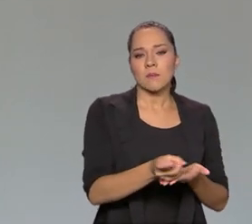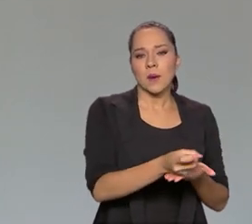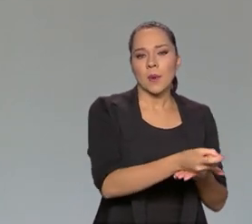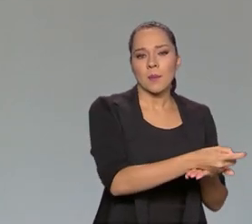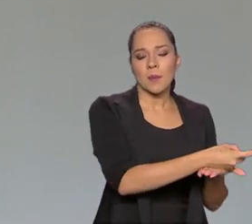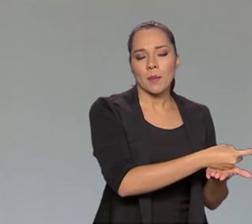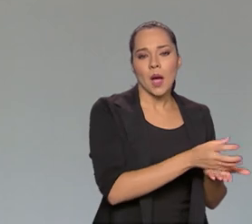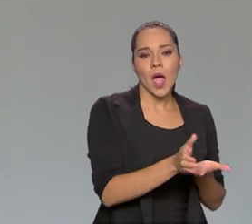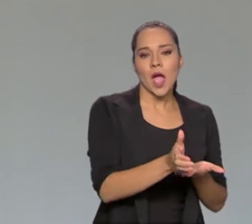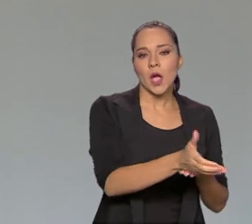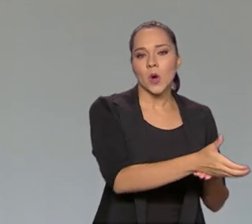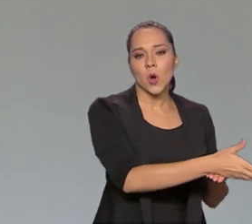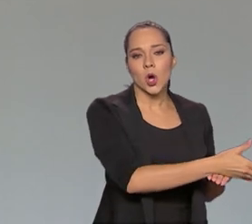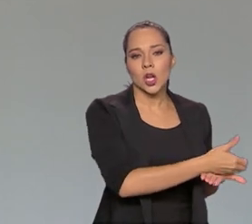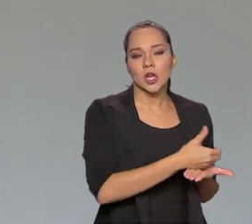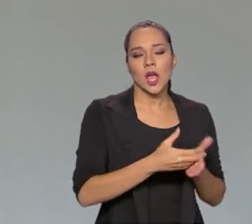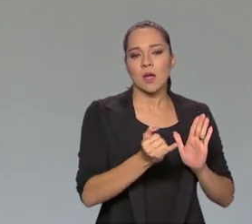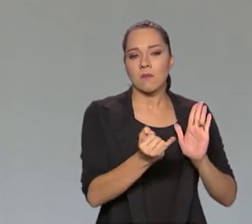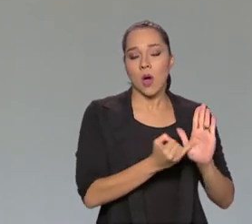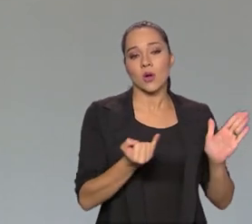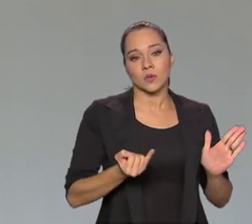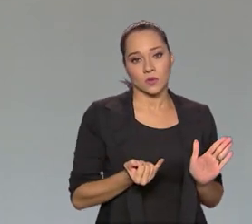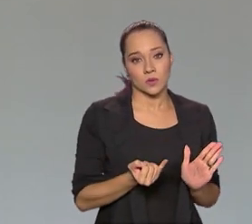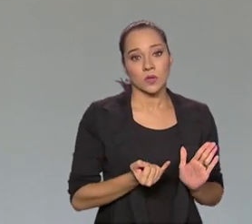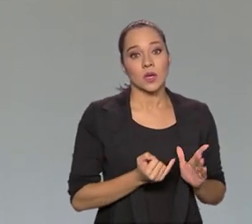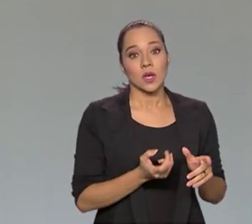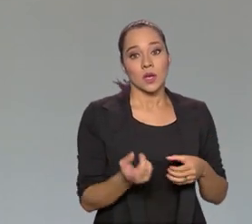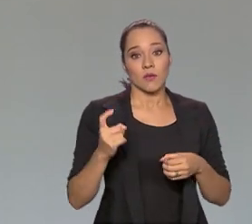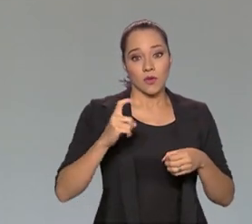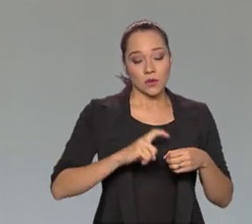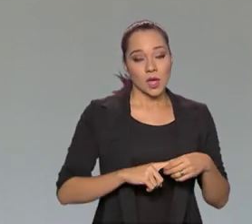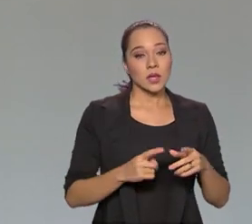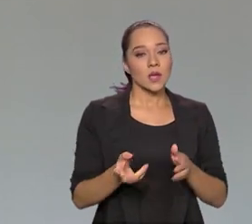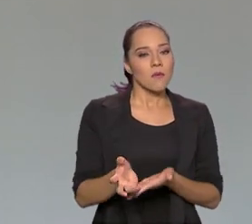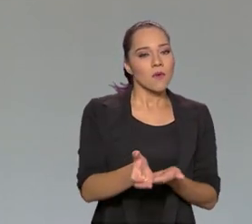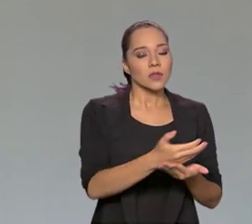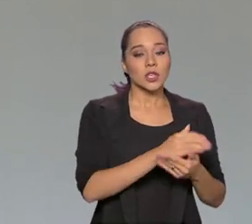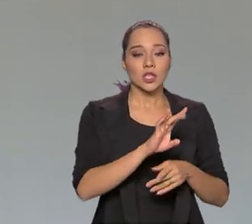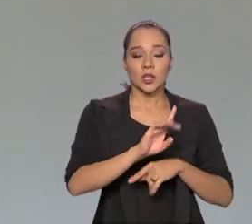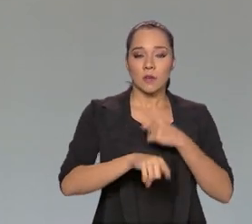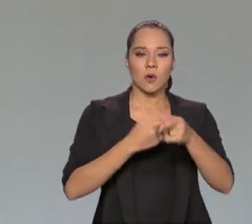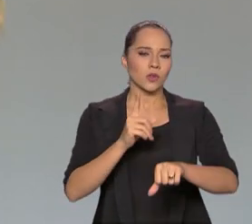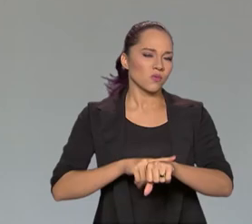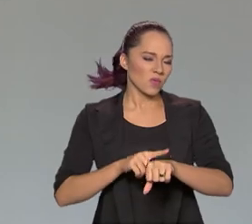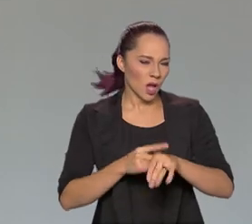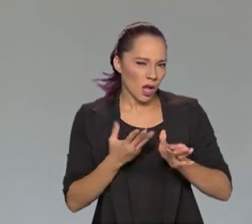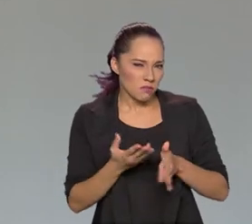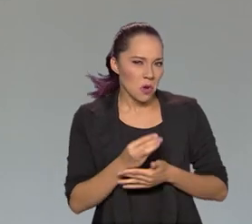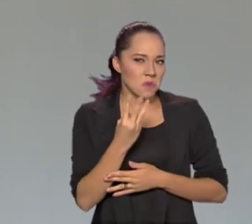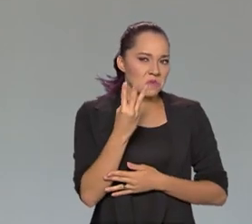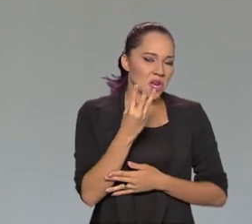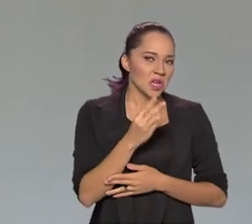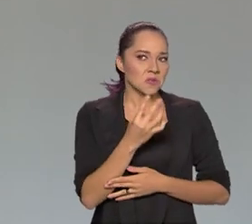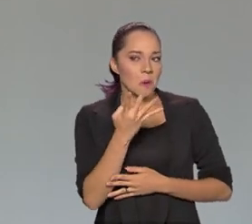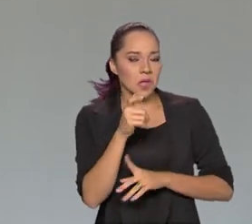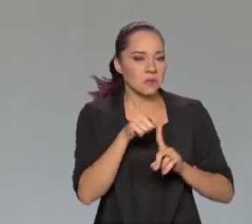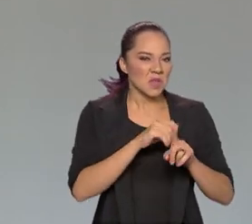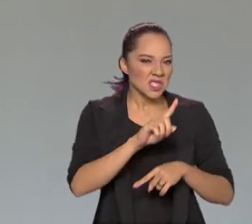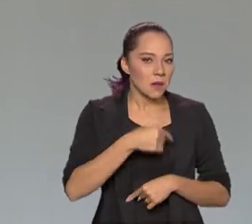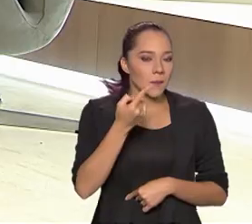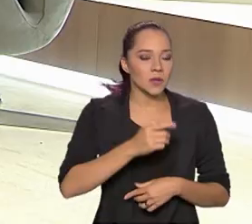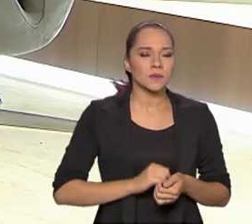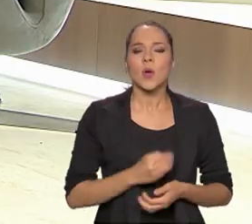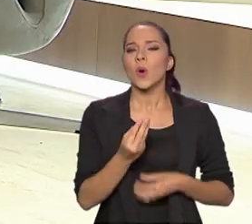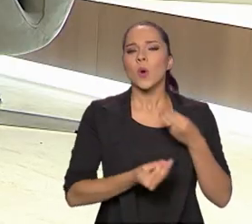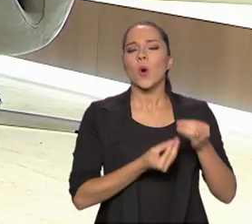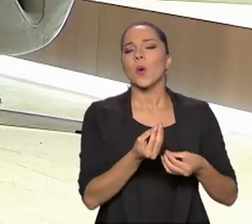tempo uma gama de impostos e voltassem a recolher depois de um tempo, ali 3, 4 meses. Como é